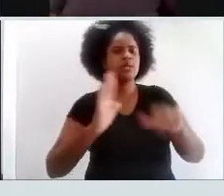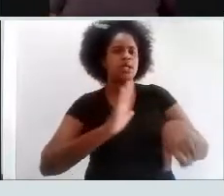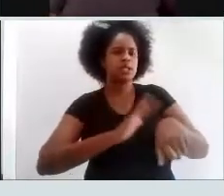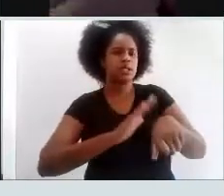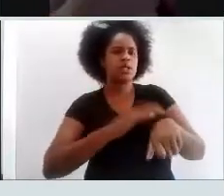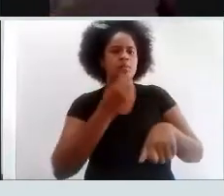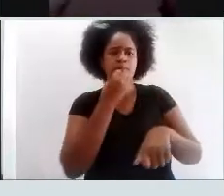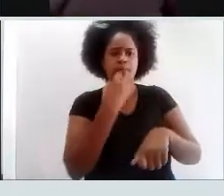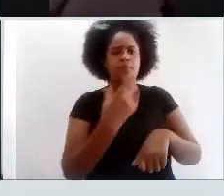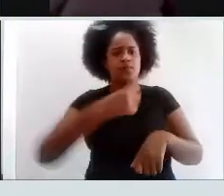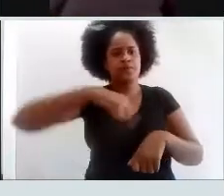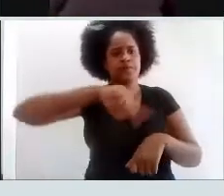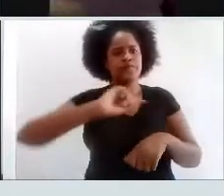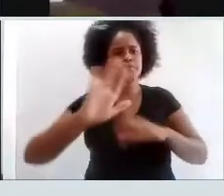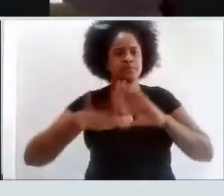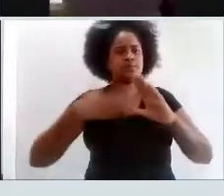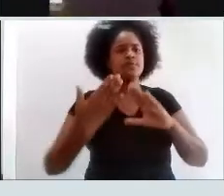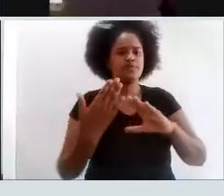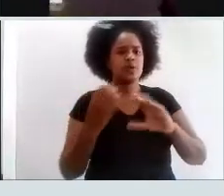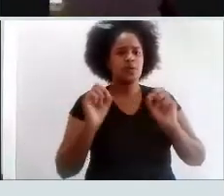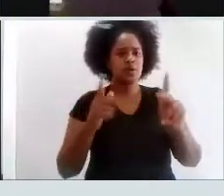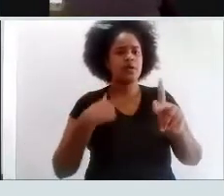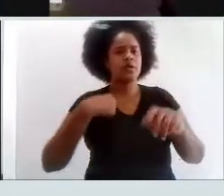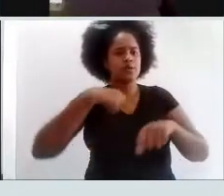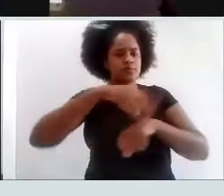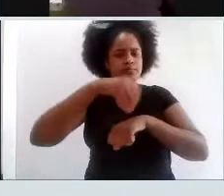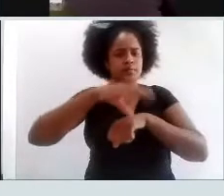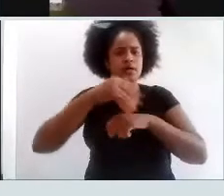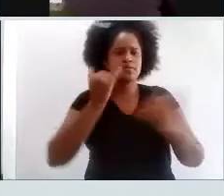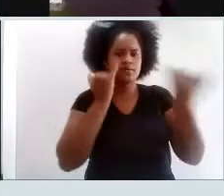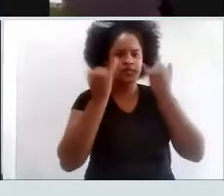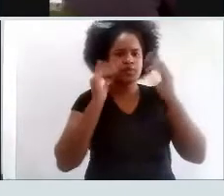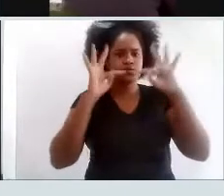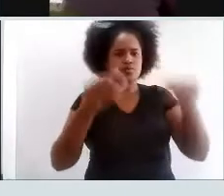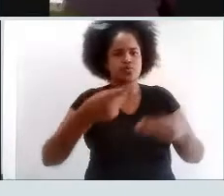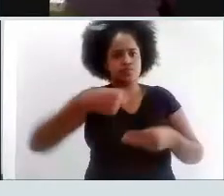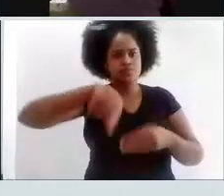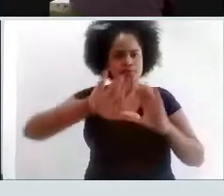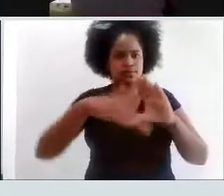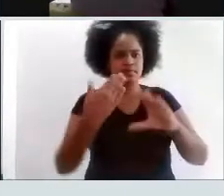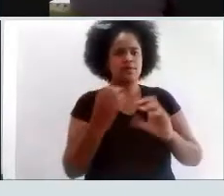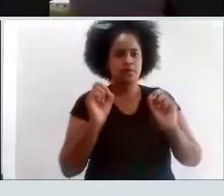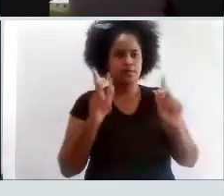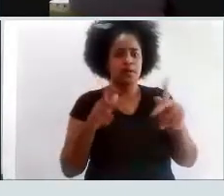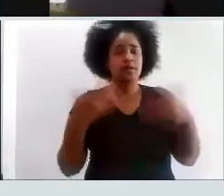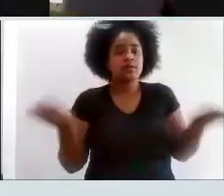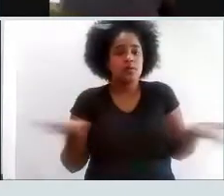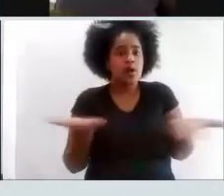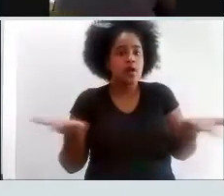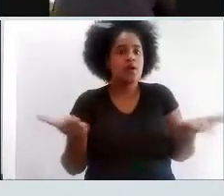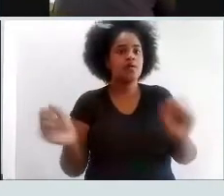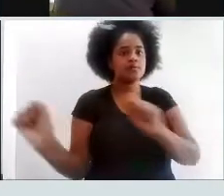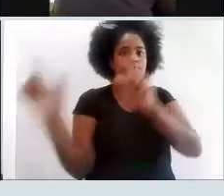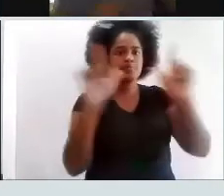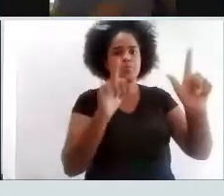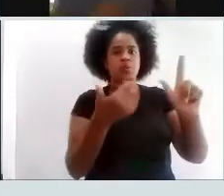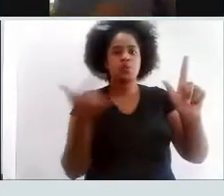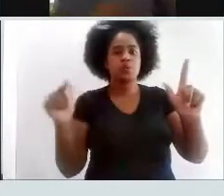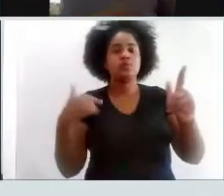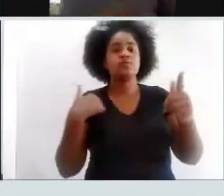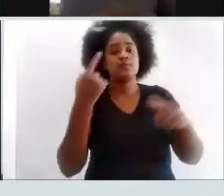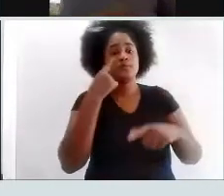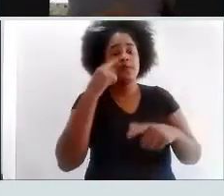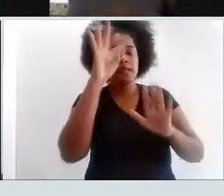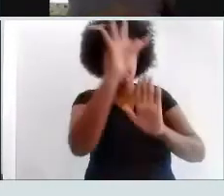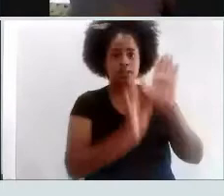será para enviar, tudo mais, certo? E aí a gente passa, né? O texto dissertativo argumentativo,